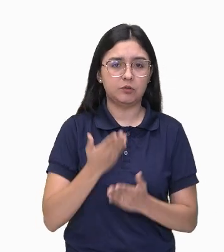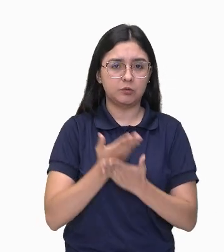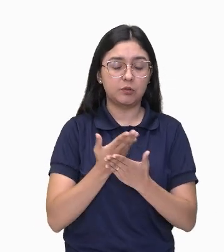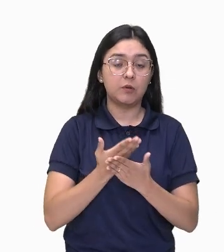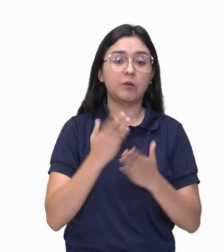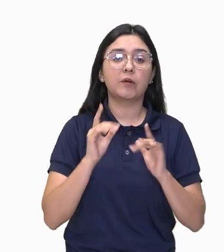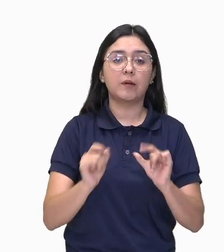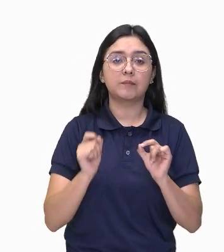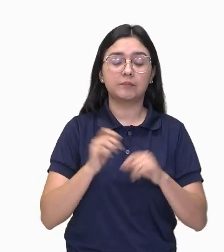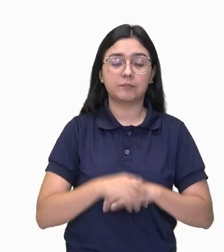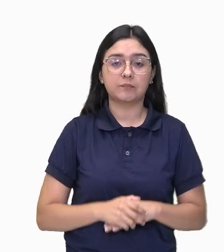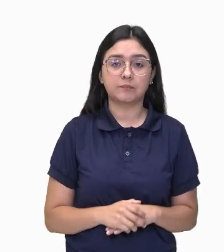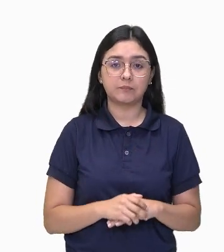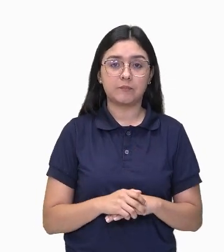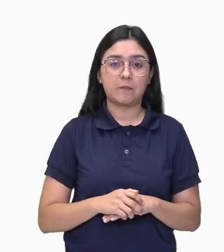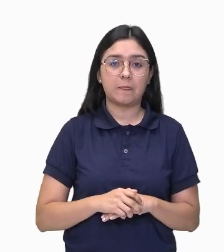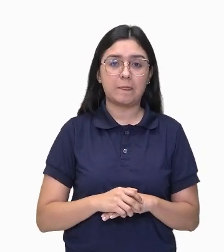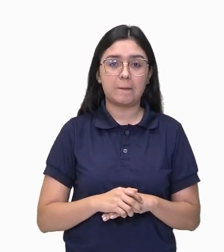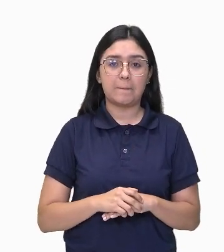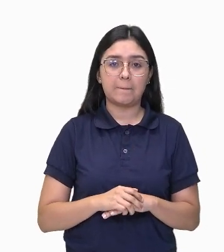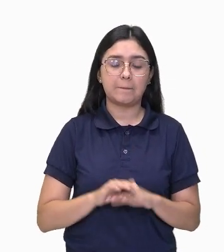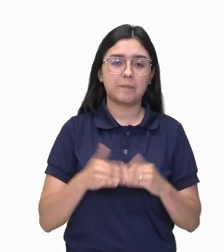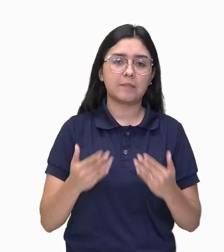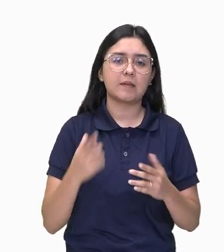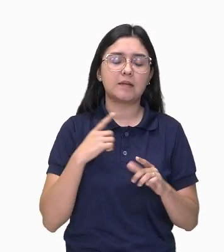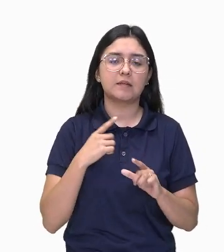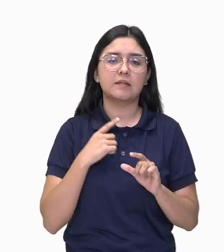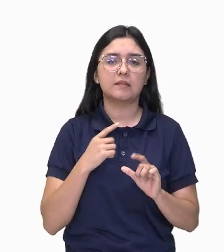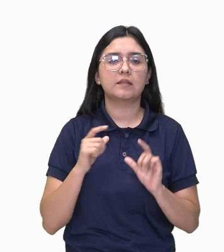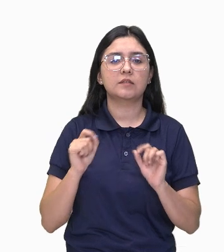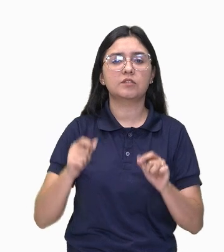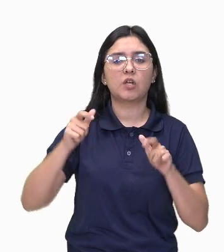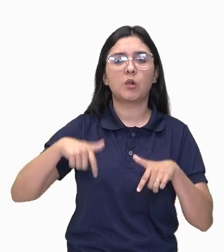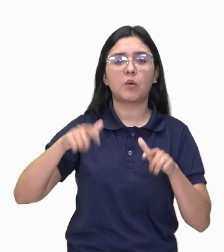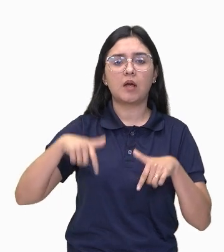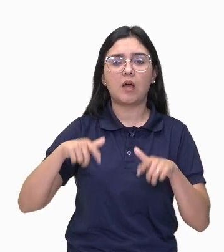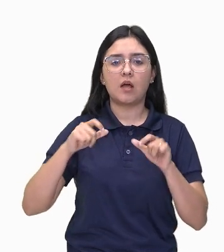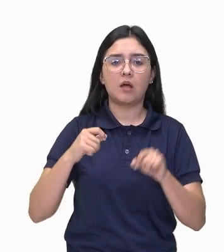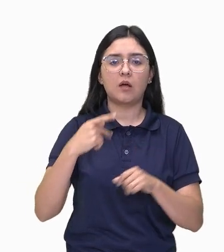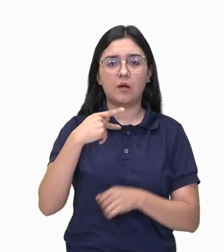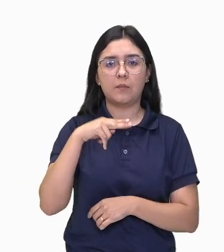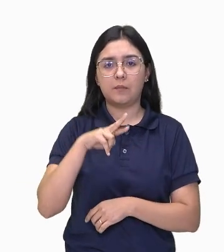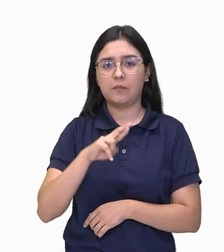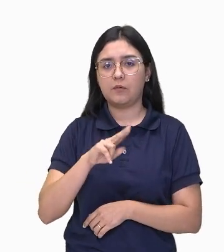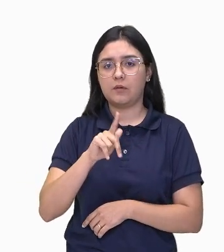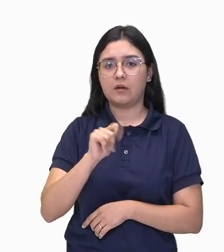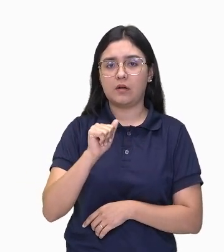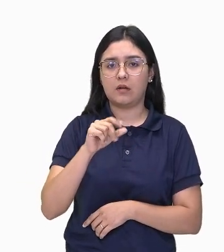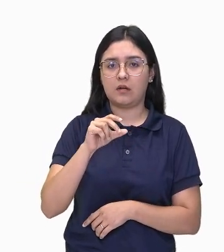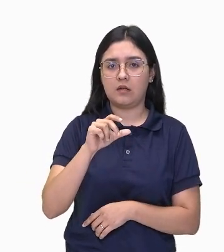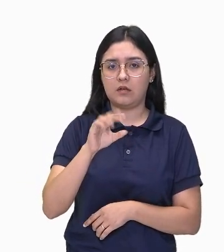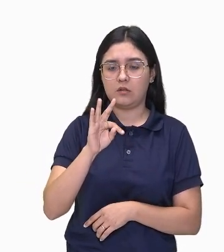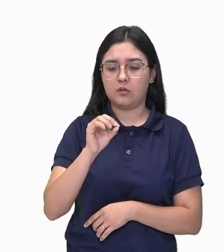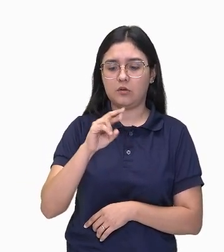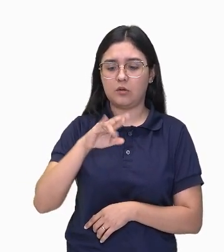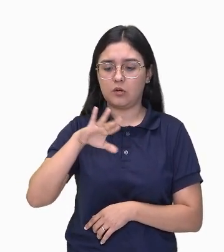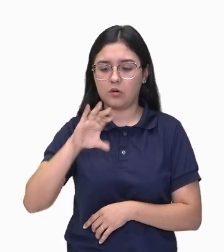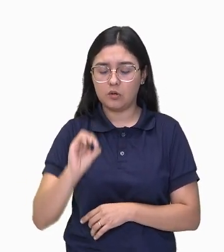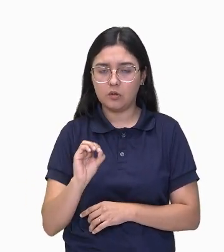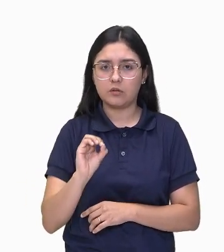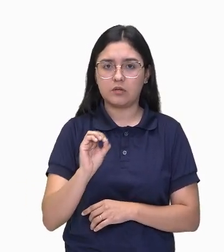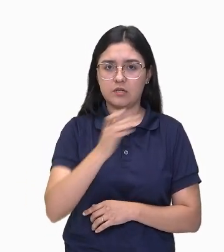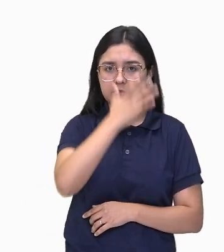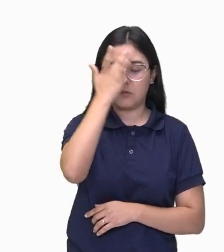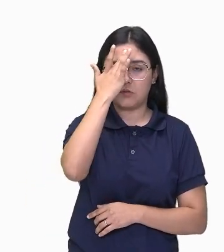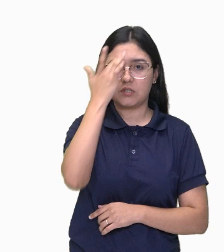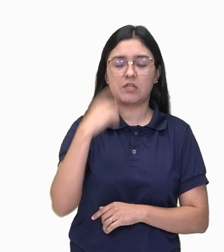colocam essa origem desse local, que seria o purgatório, para onde as pessoas que não eram totalmente